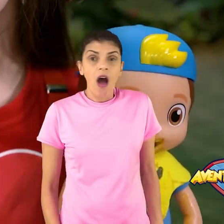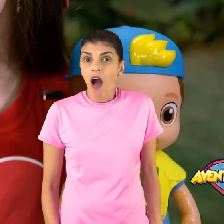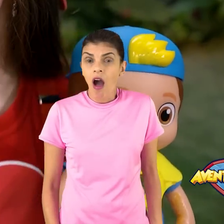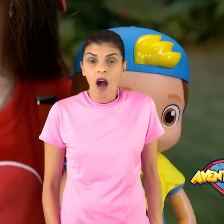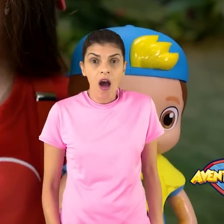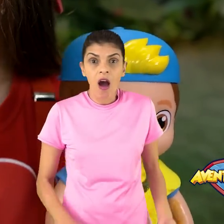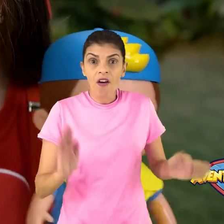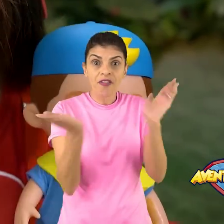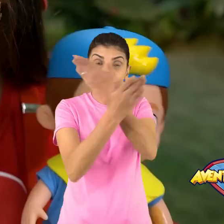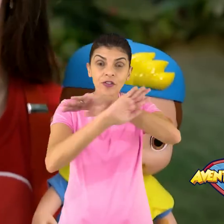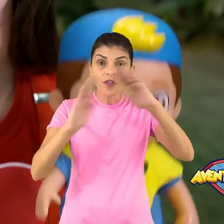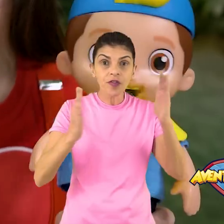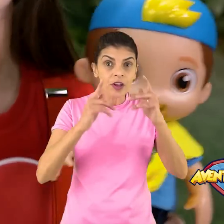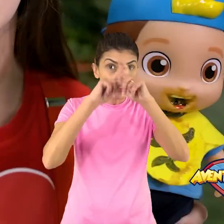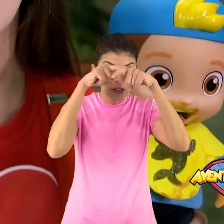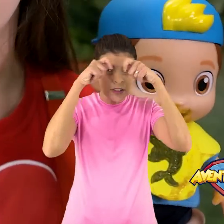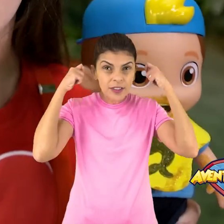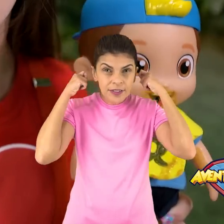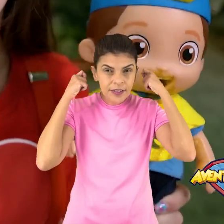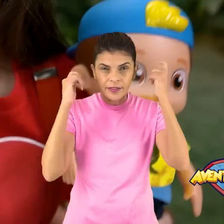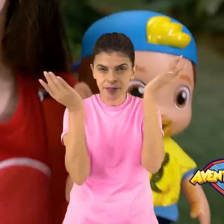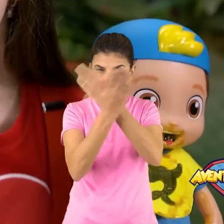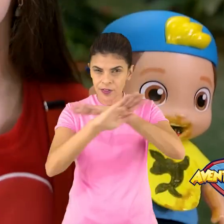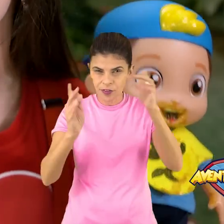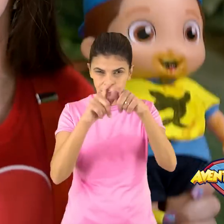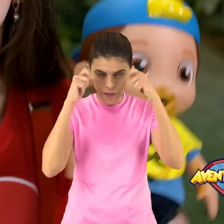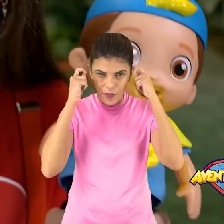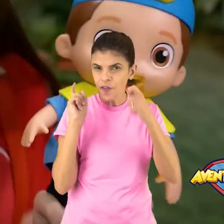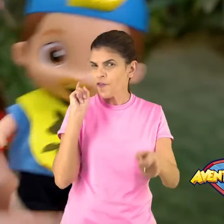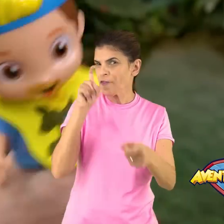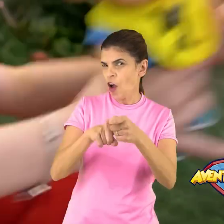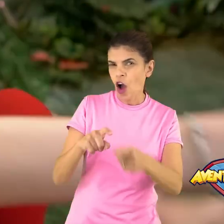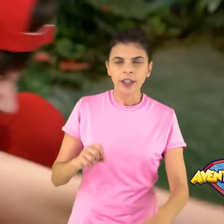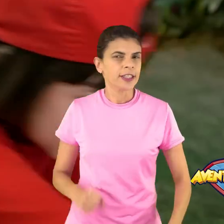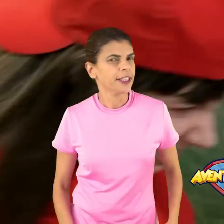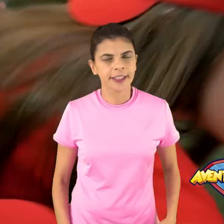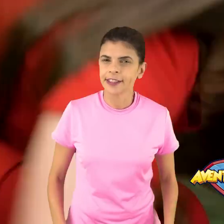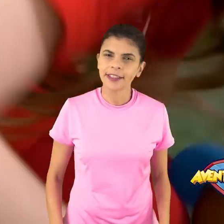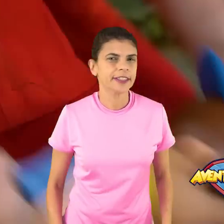É o Ninja Flame! Ninja Flame, volta aqui!